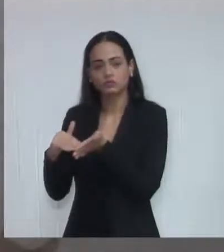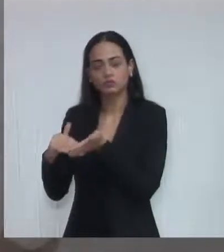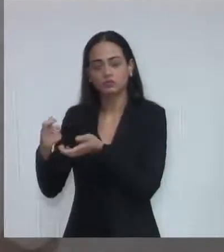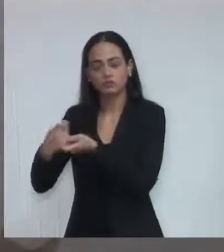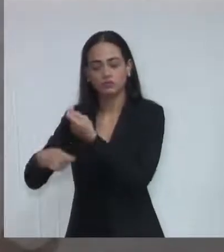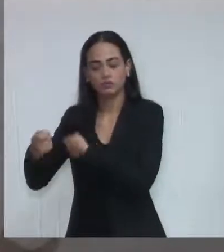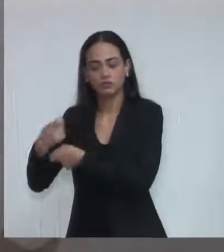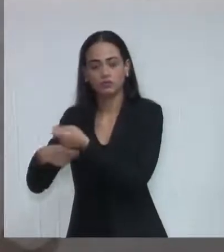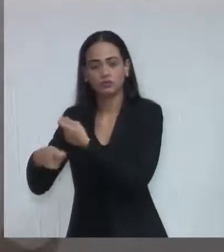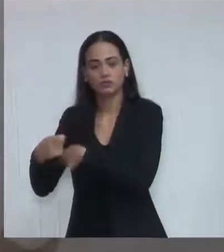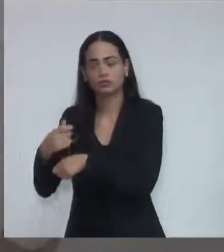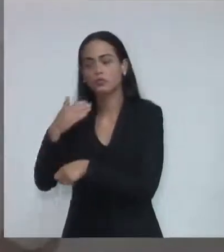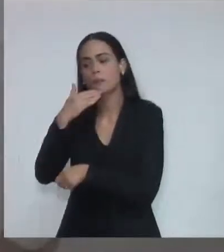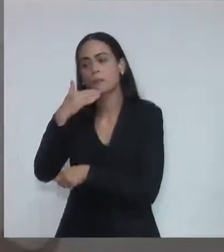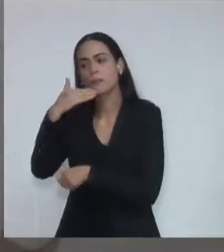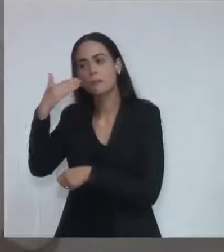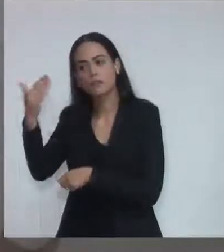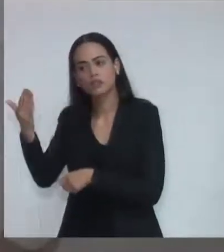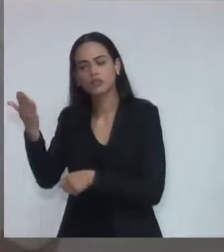por gentileza